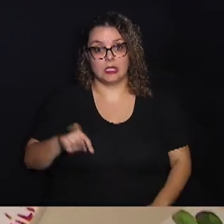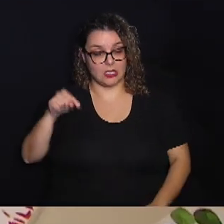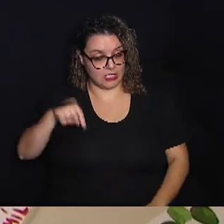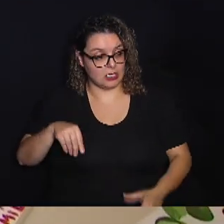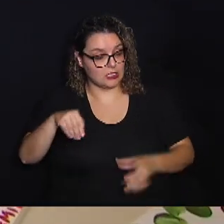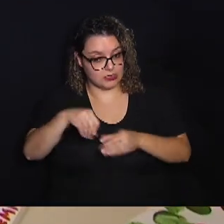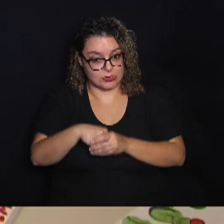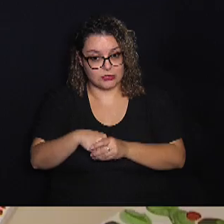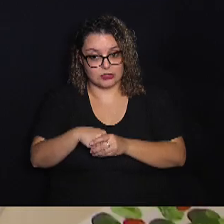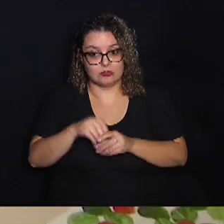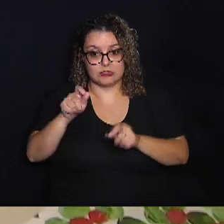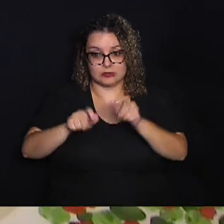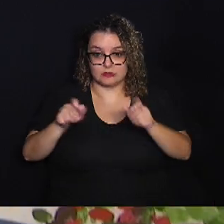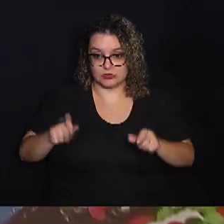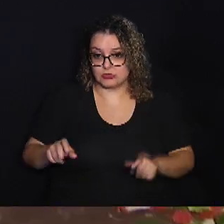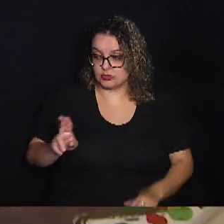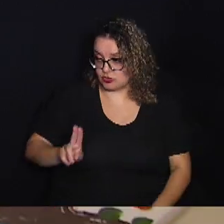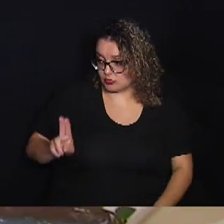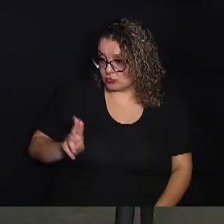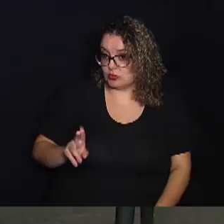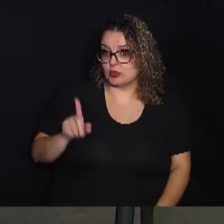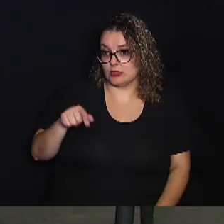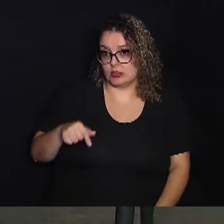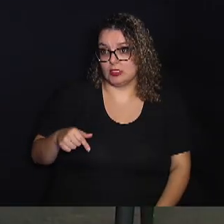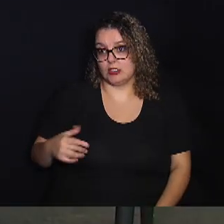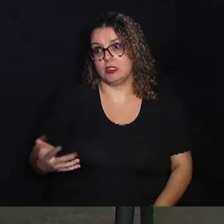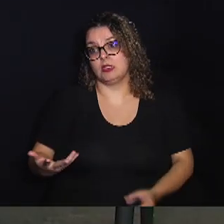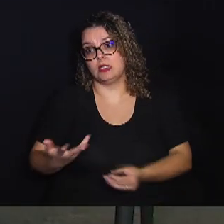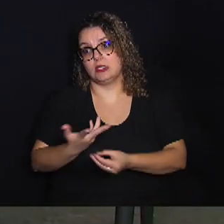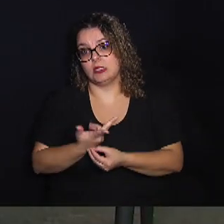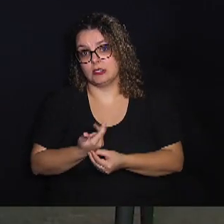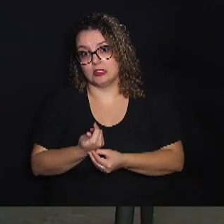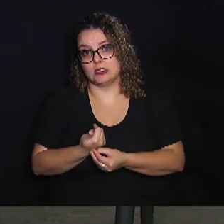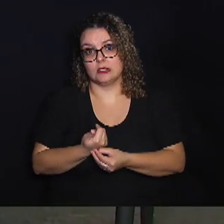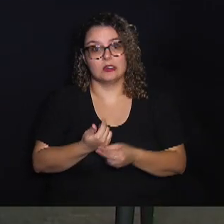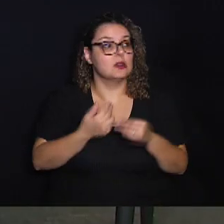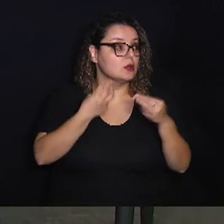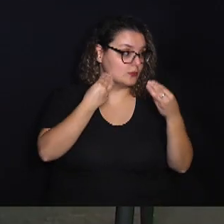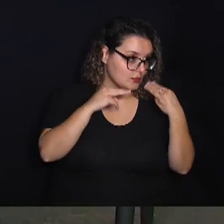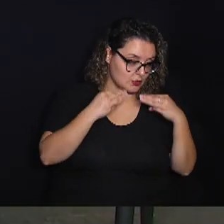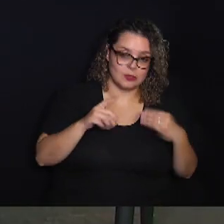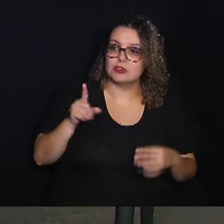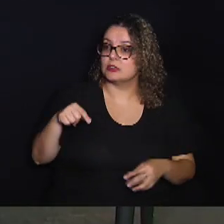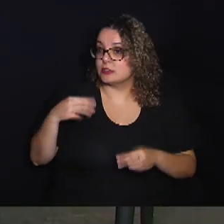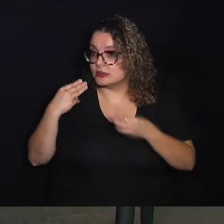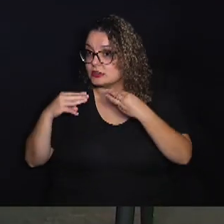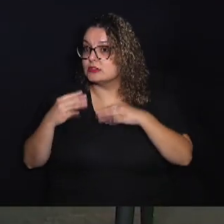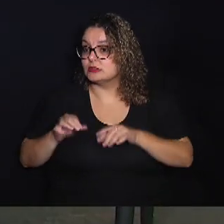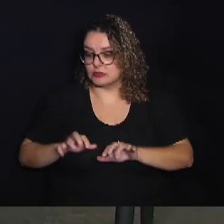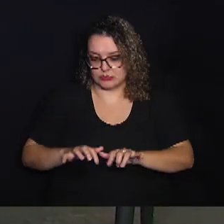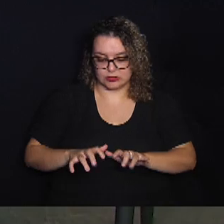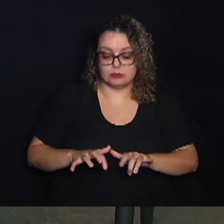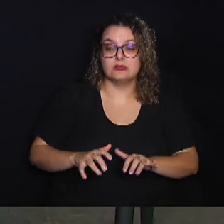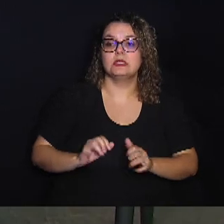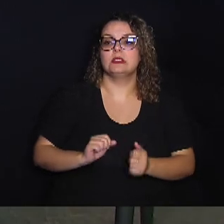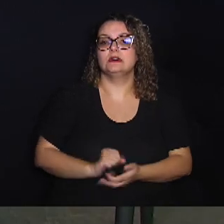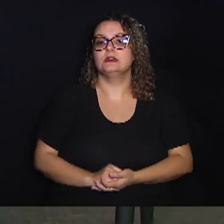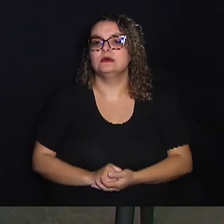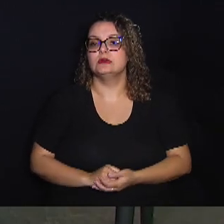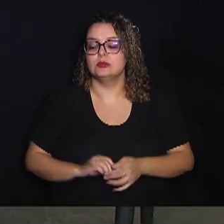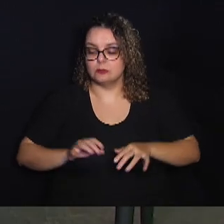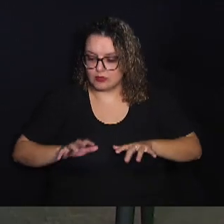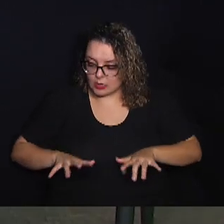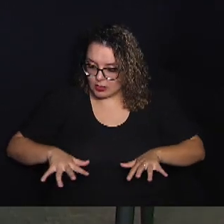para o usuário seria artesanato. Tem música, né? Música, nós temos piano,